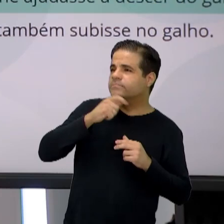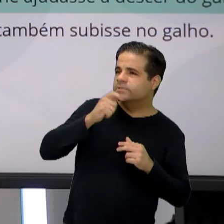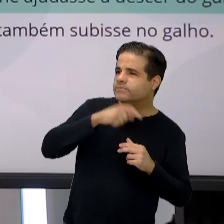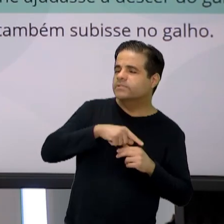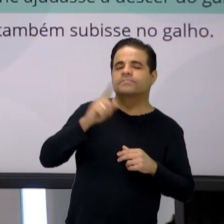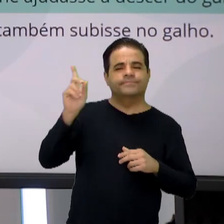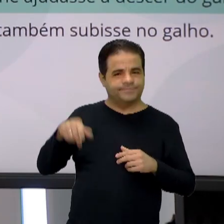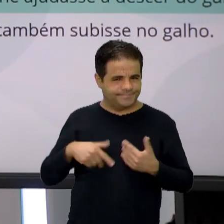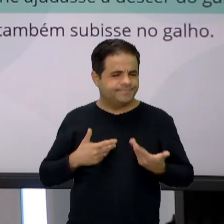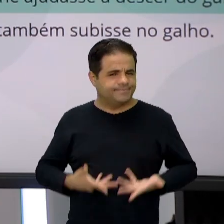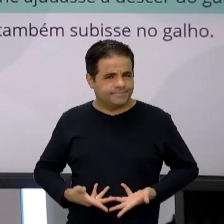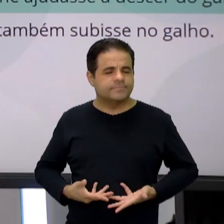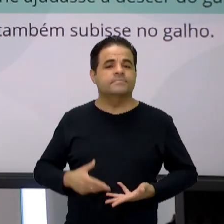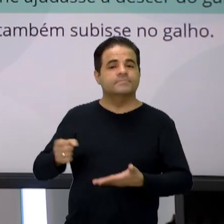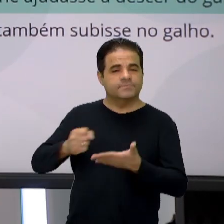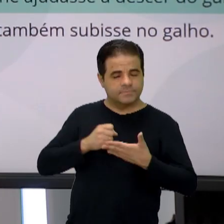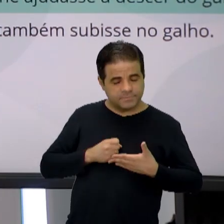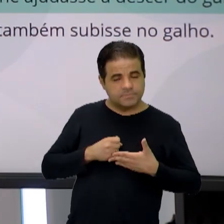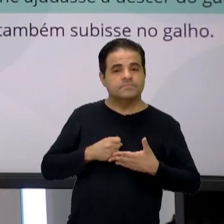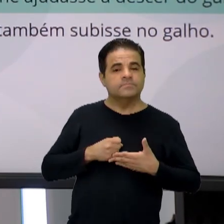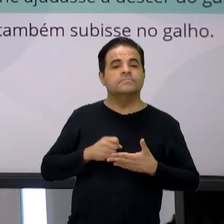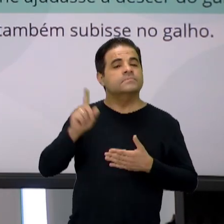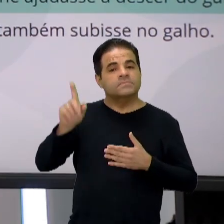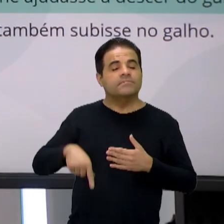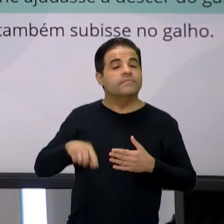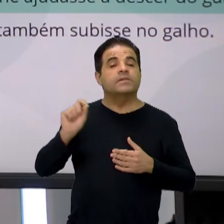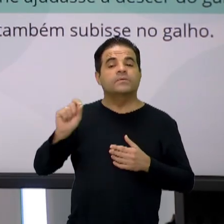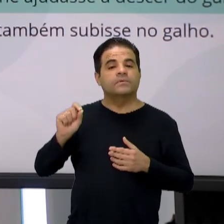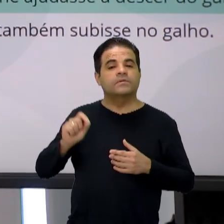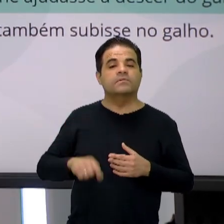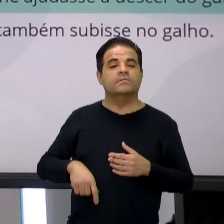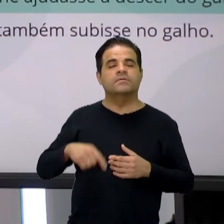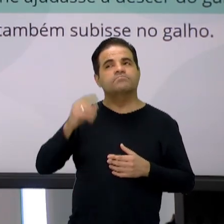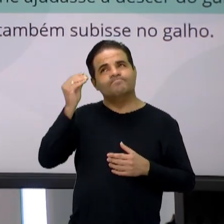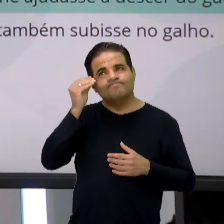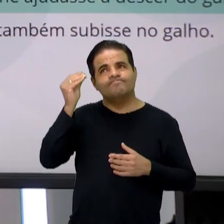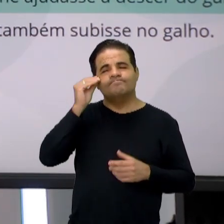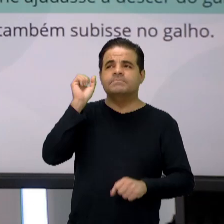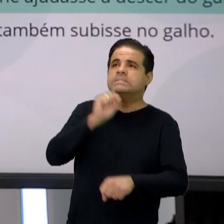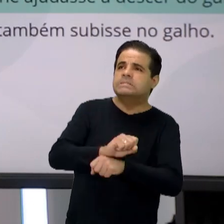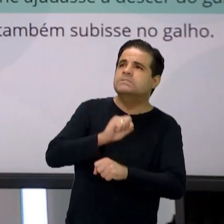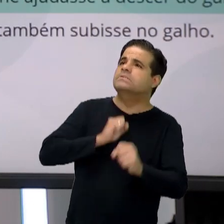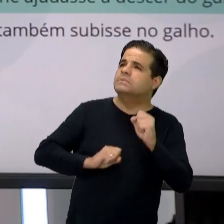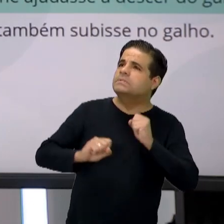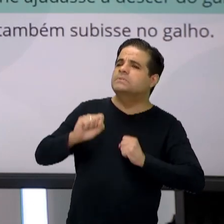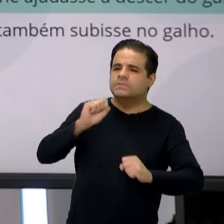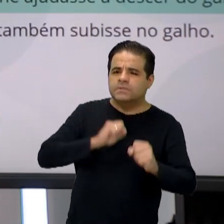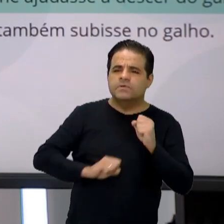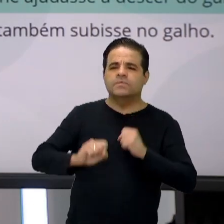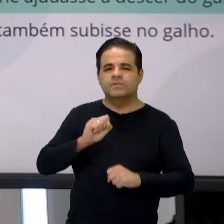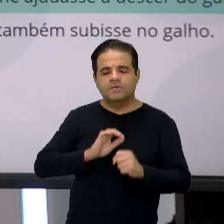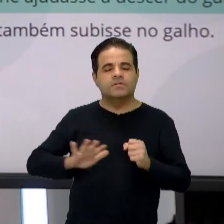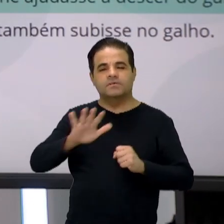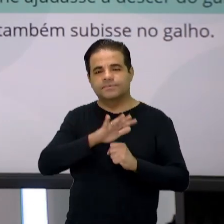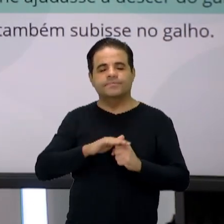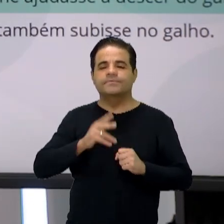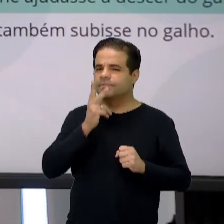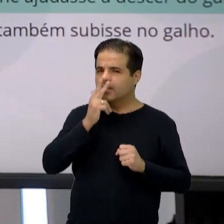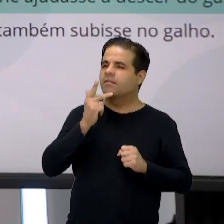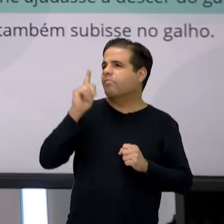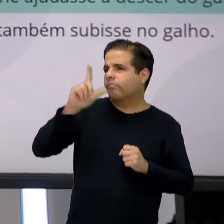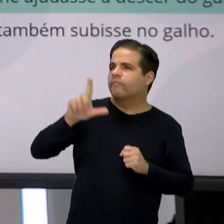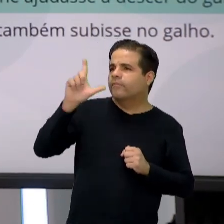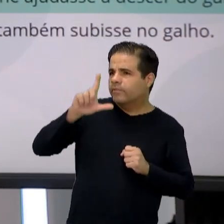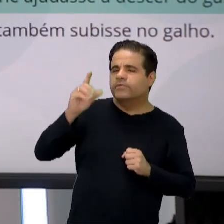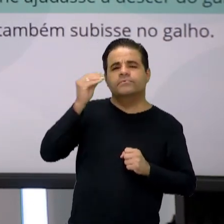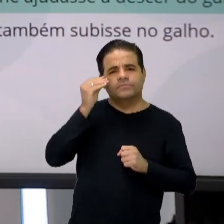humor foi trazido para o quadrinho através dessas quebras de expectativas, né? Porque a expectativa, no geral, a gente fala, não, mas é